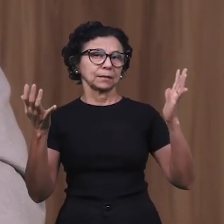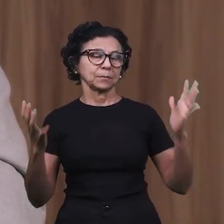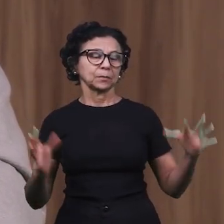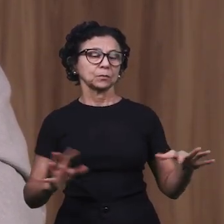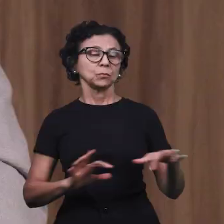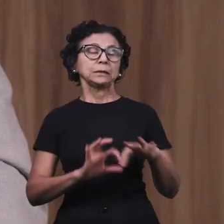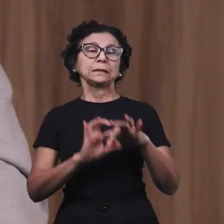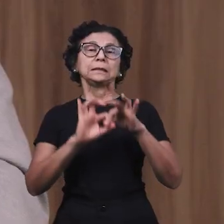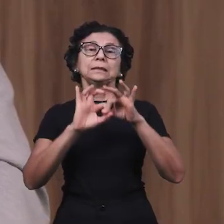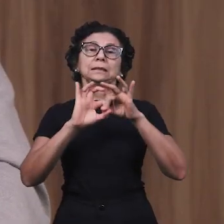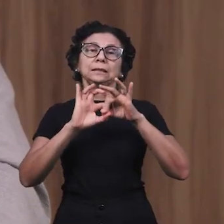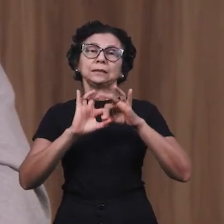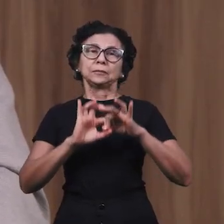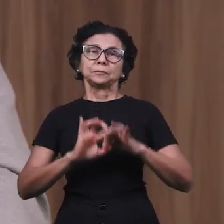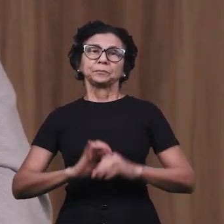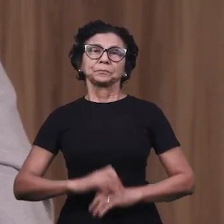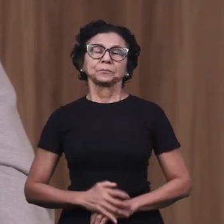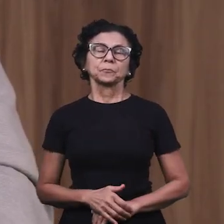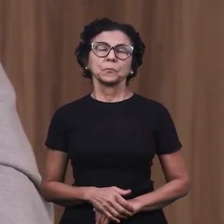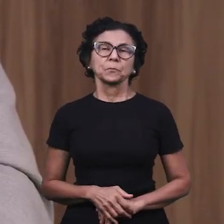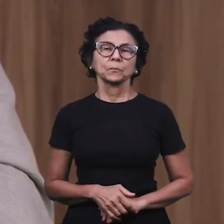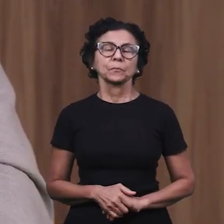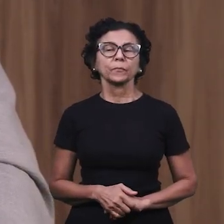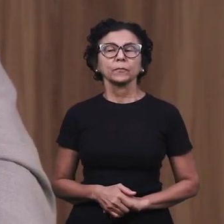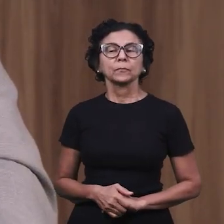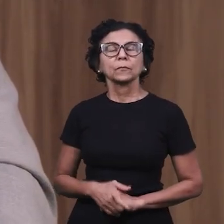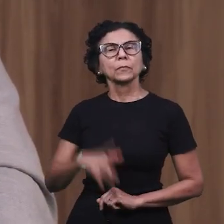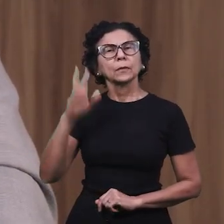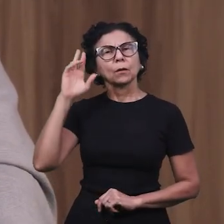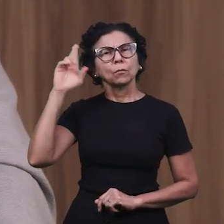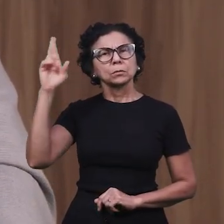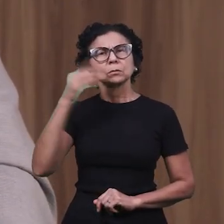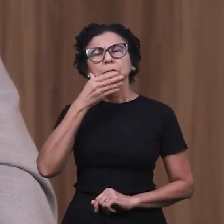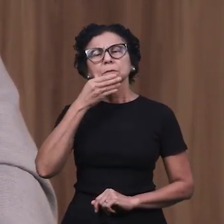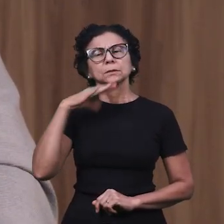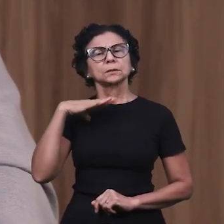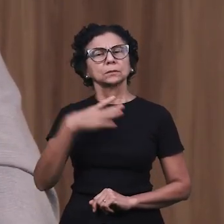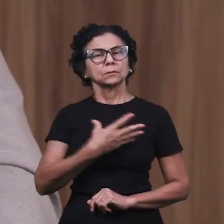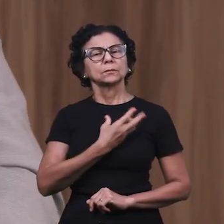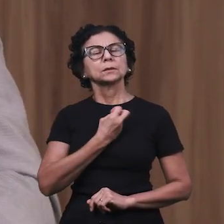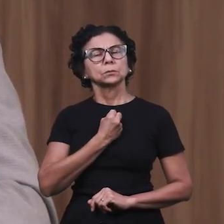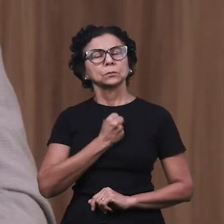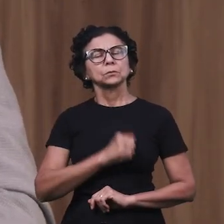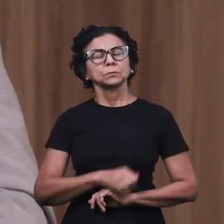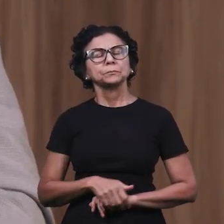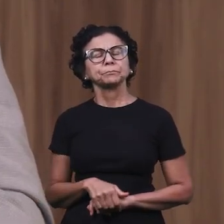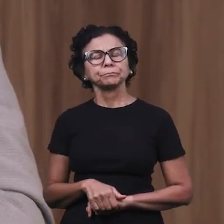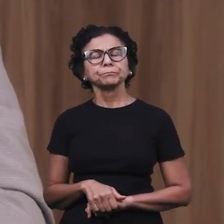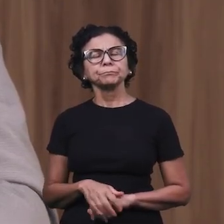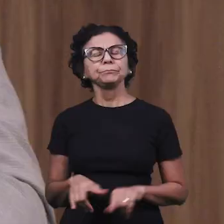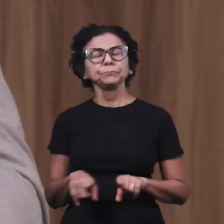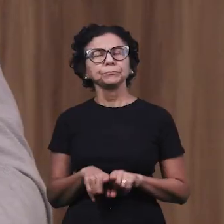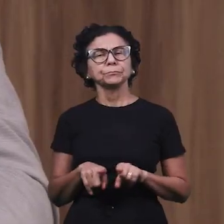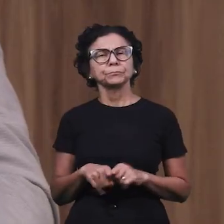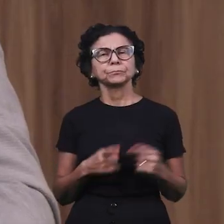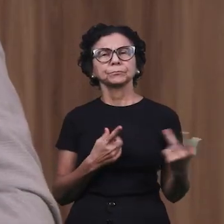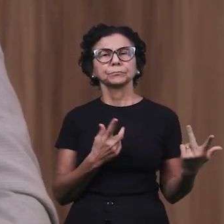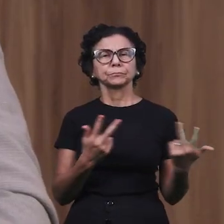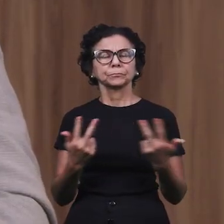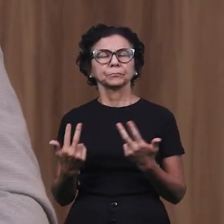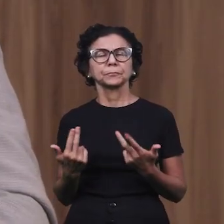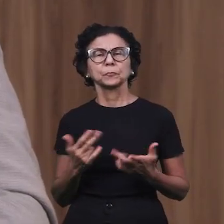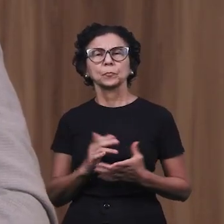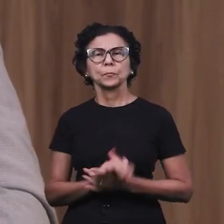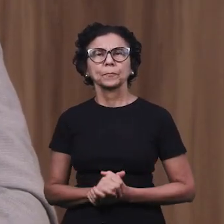reconciliação, né? Então o Senhor também, como Salvador, a família de José, o mundo inteiro foi